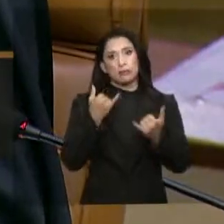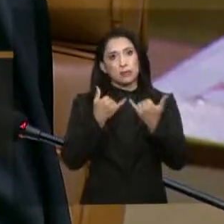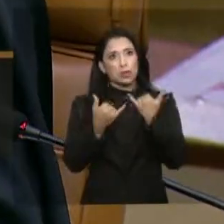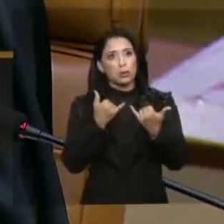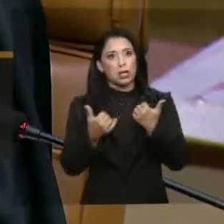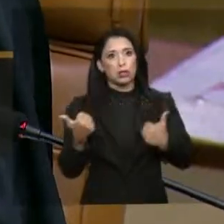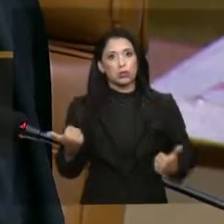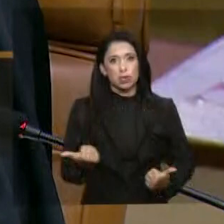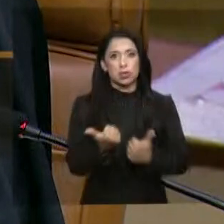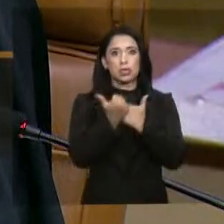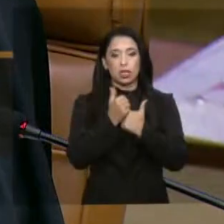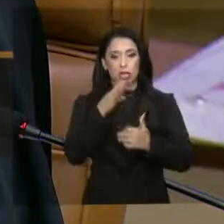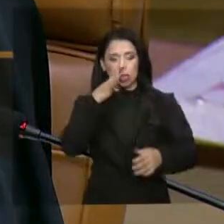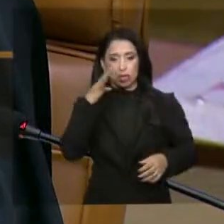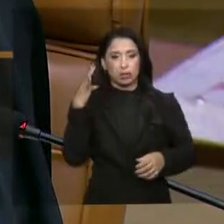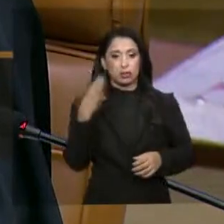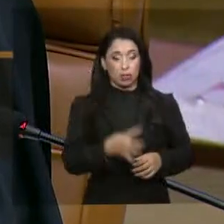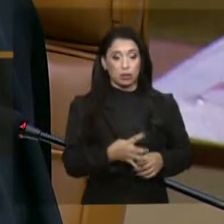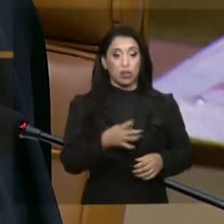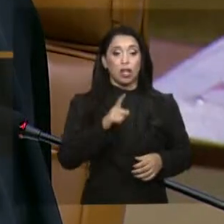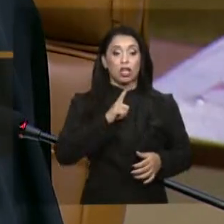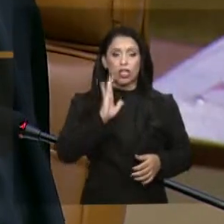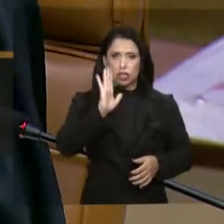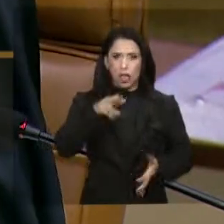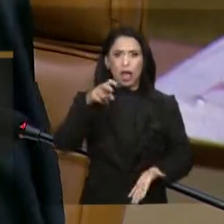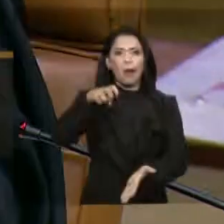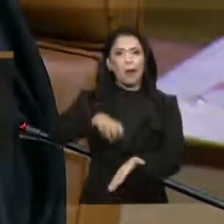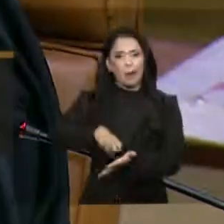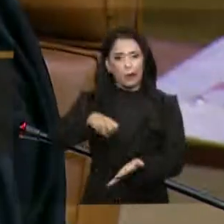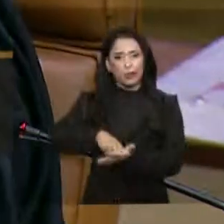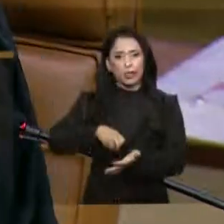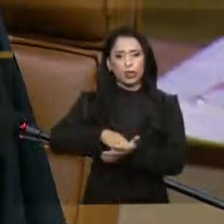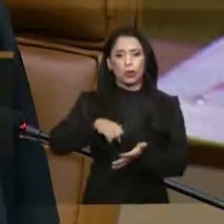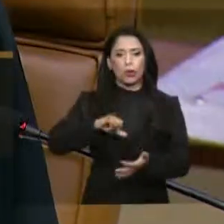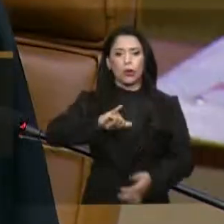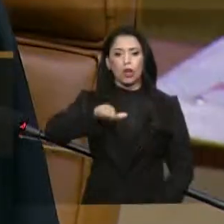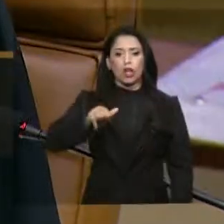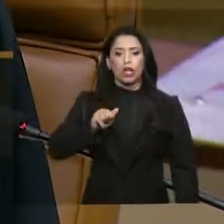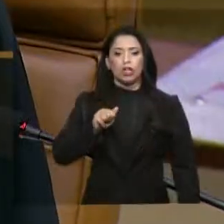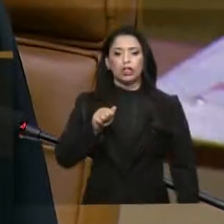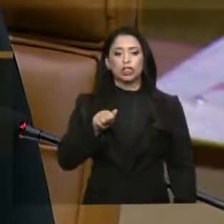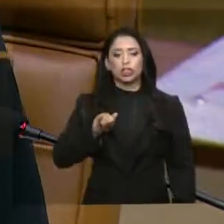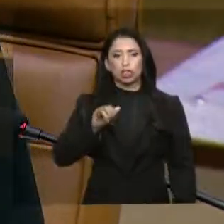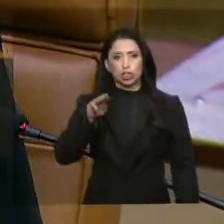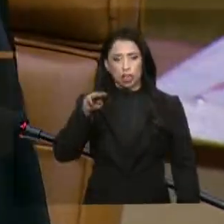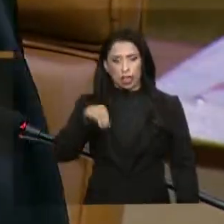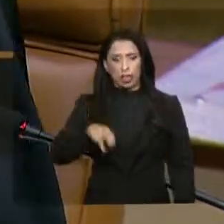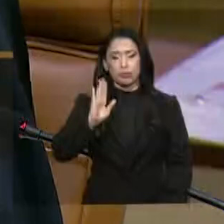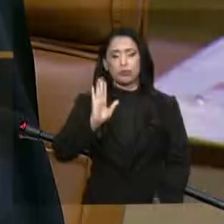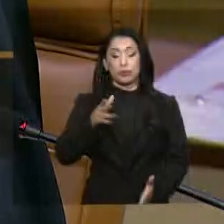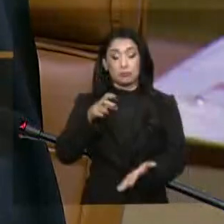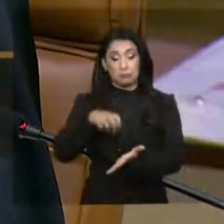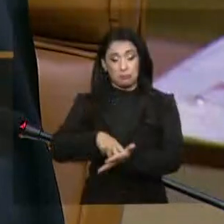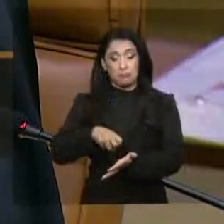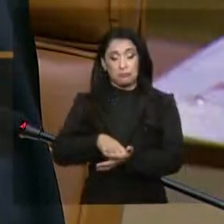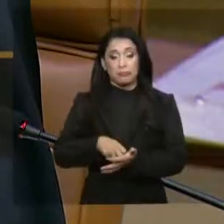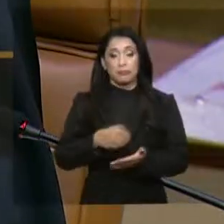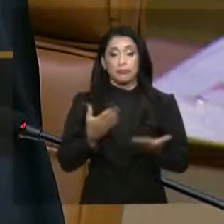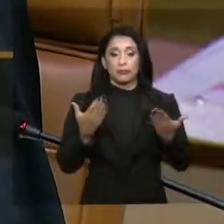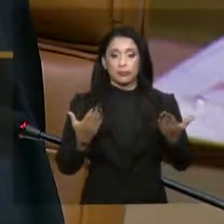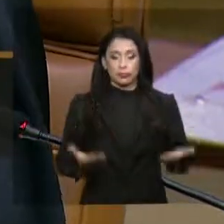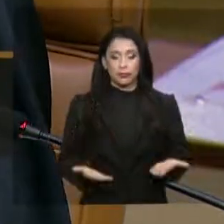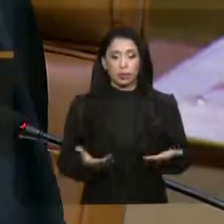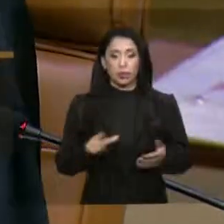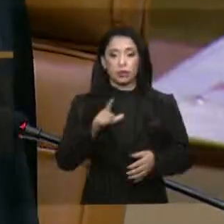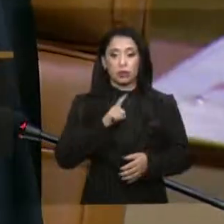no processo crime que condenou extraditando Jaime Henrique Saad Cormann. Não bastasse esse